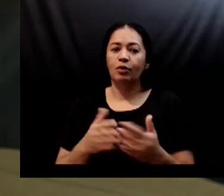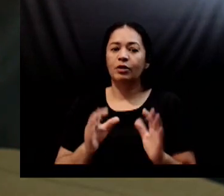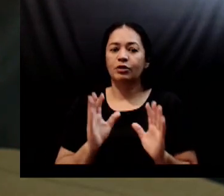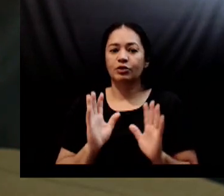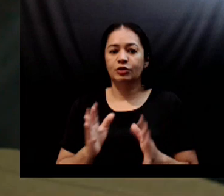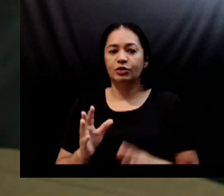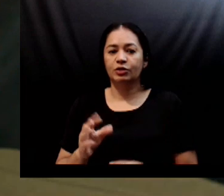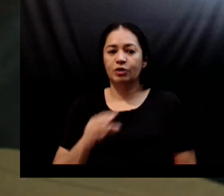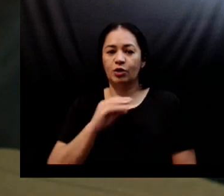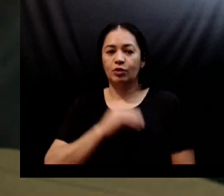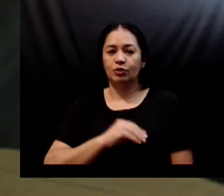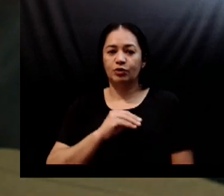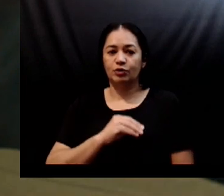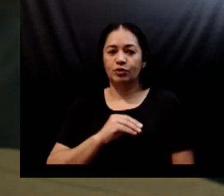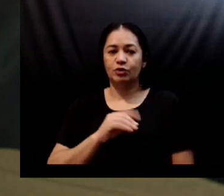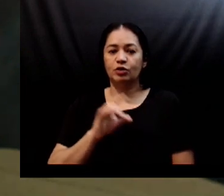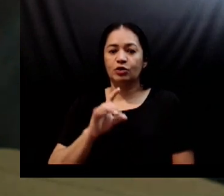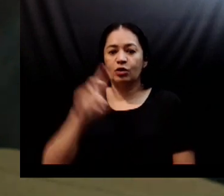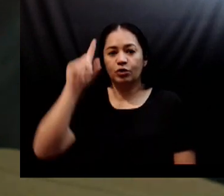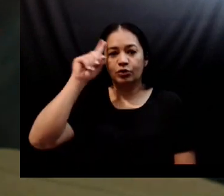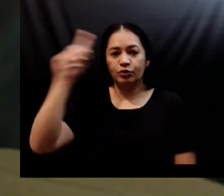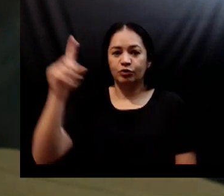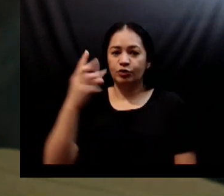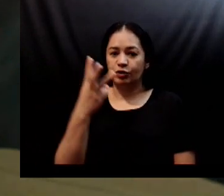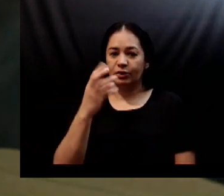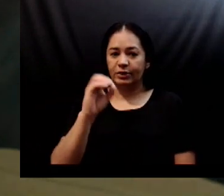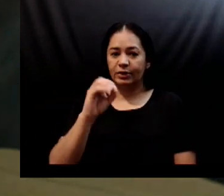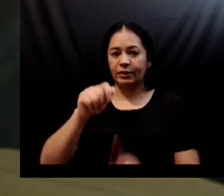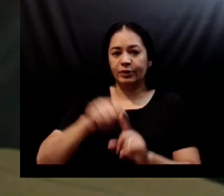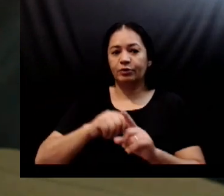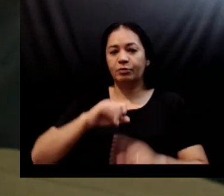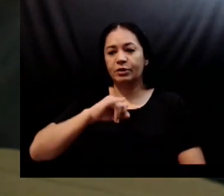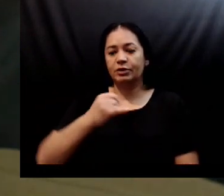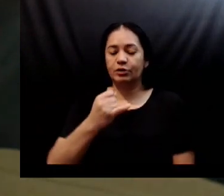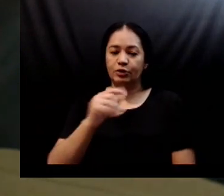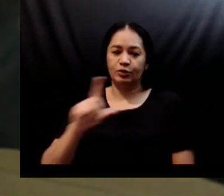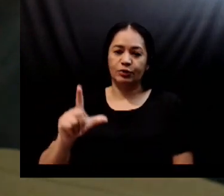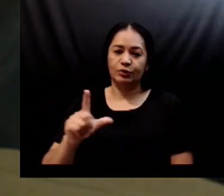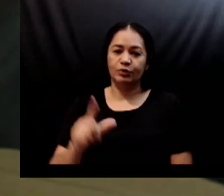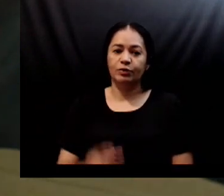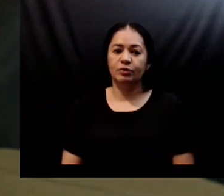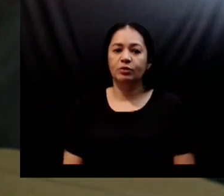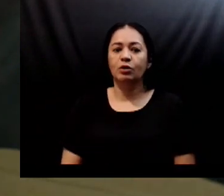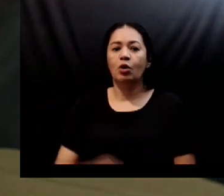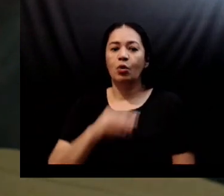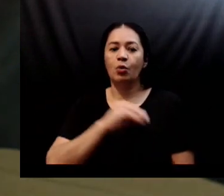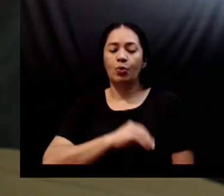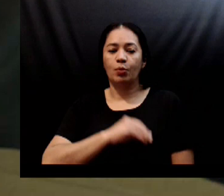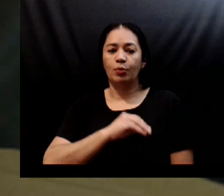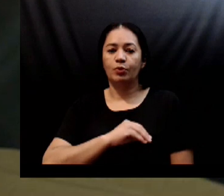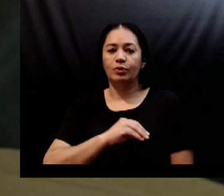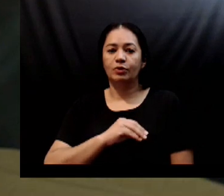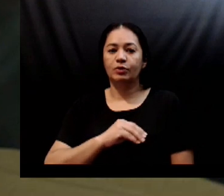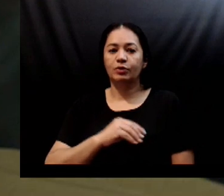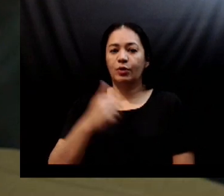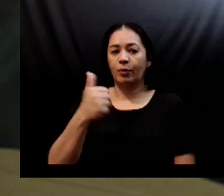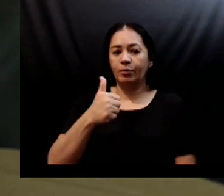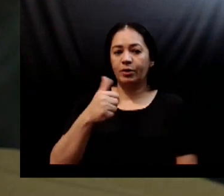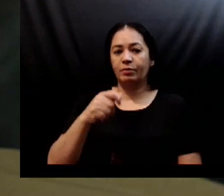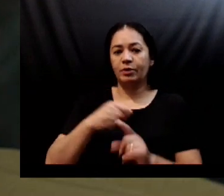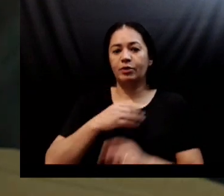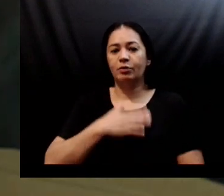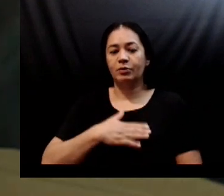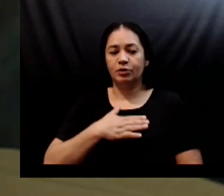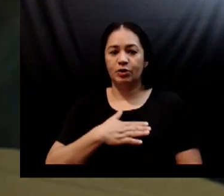aplicados somente no dia 30 de julho, tá certo? No caso dos salários e no dia 1º de agosto, no caso dos vales, né, o Vale